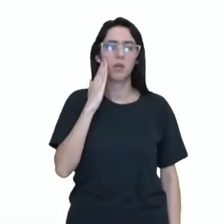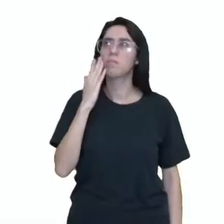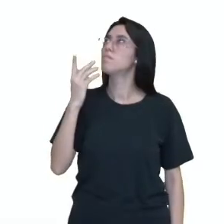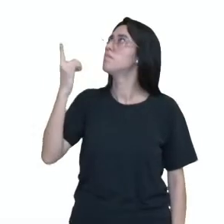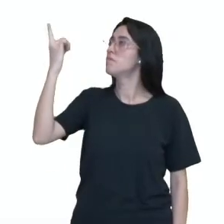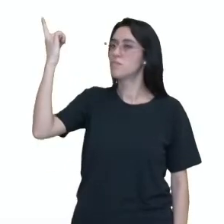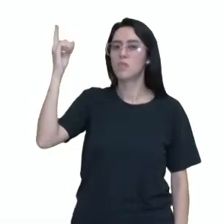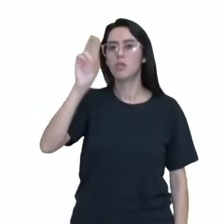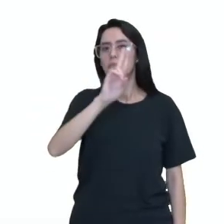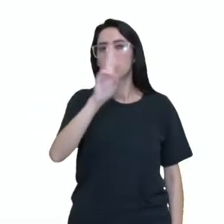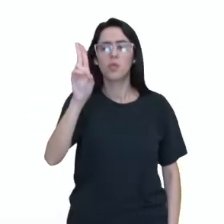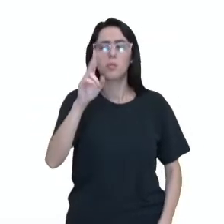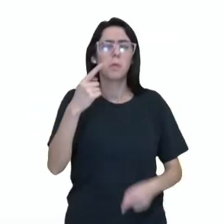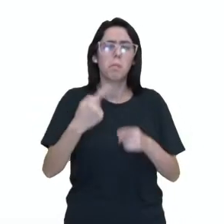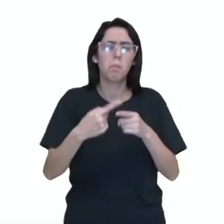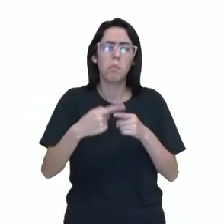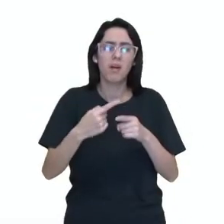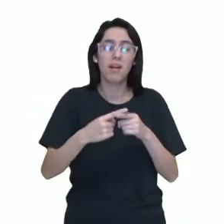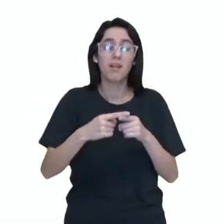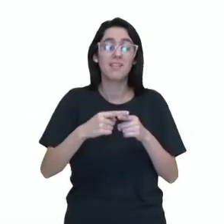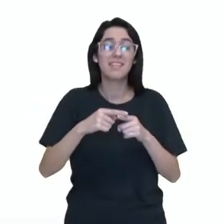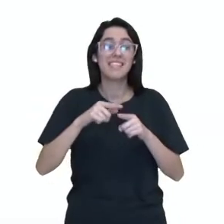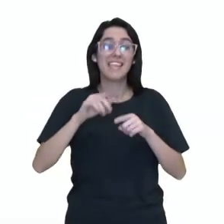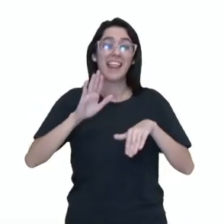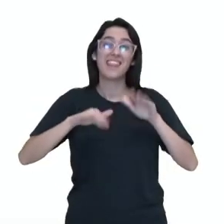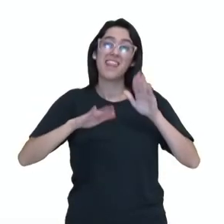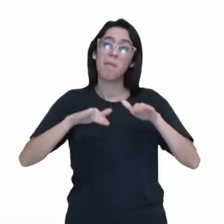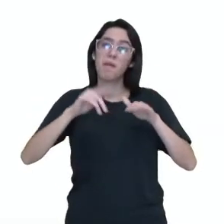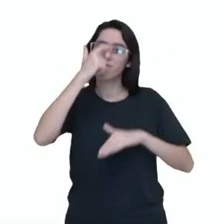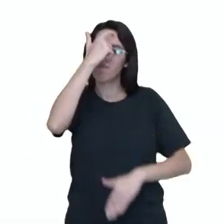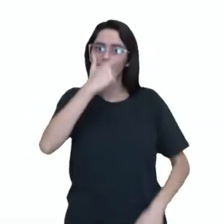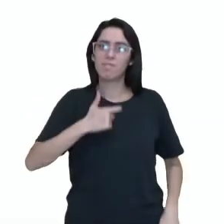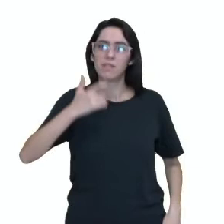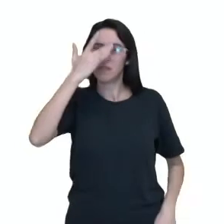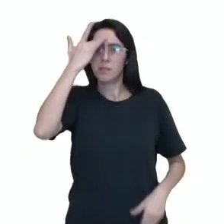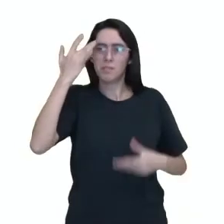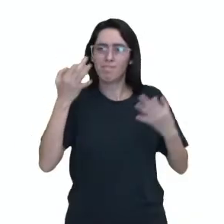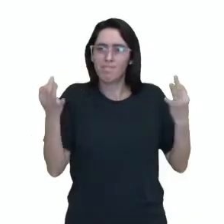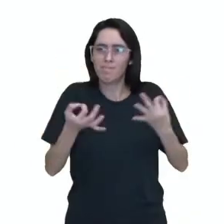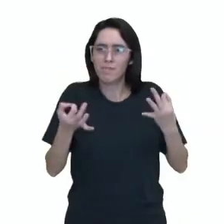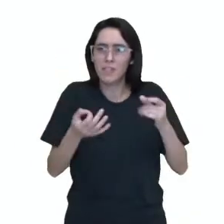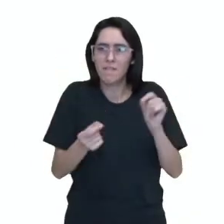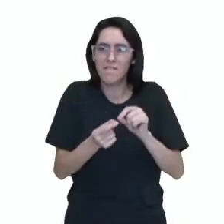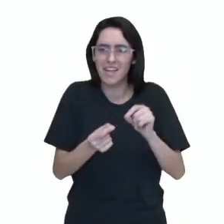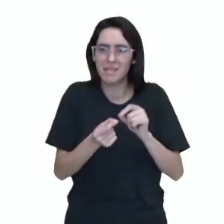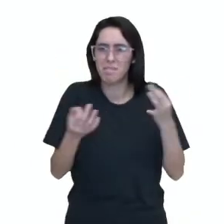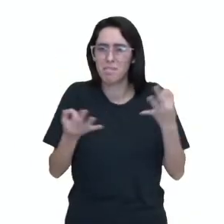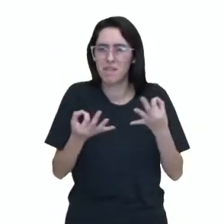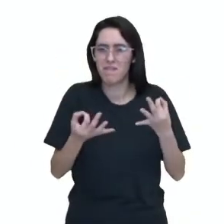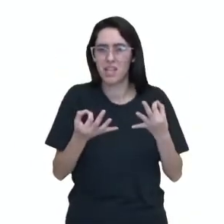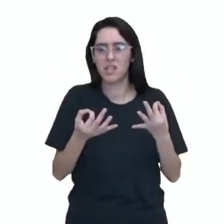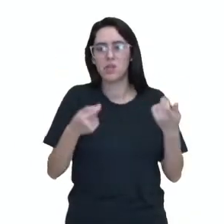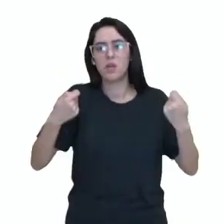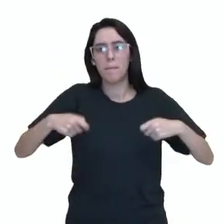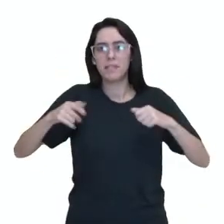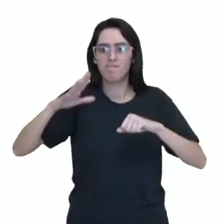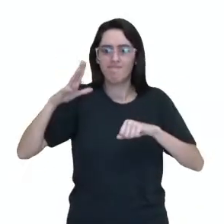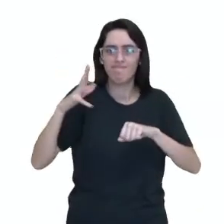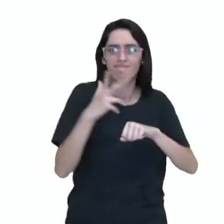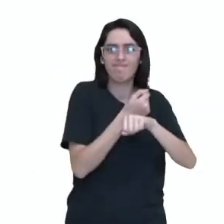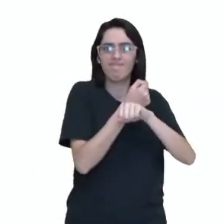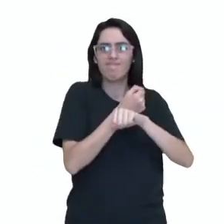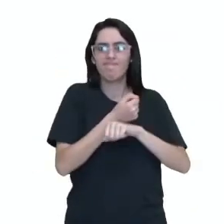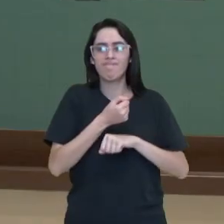nome porque eles dependem da precisão de quem o pratica, tá? Principalmente da sua